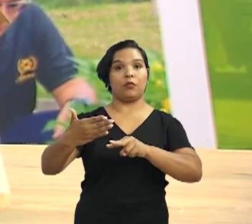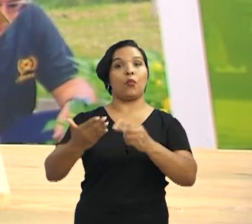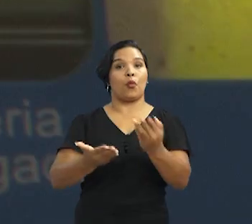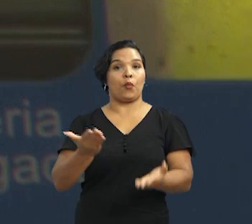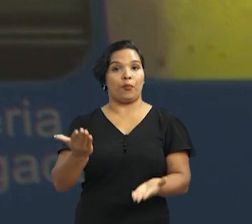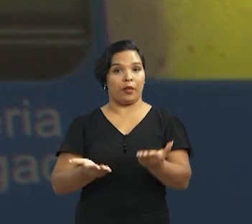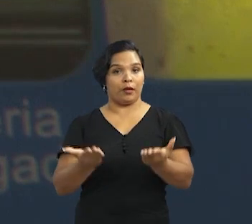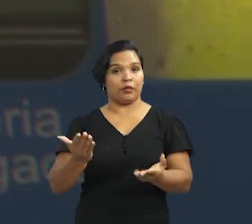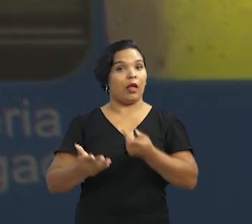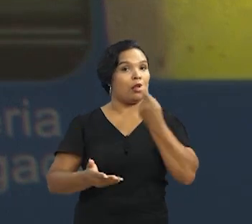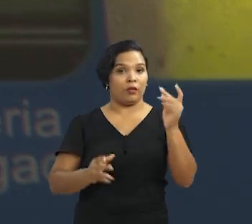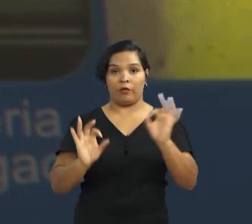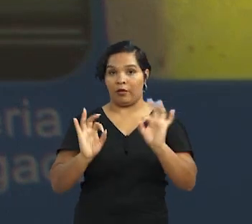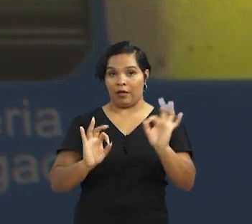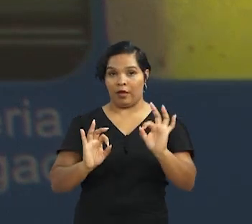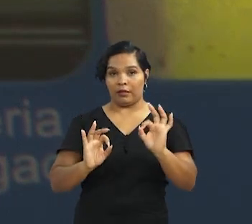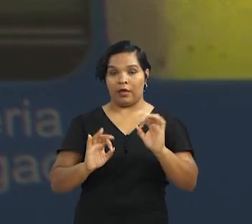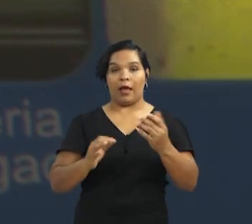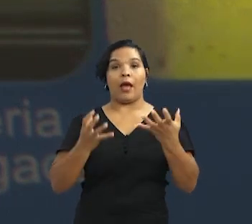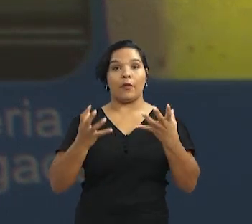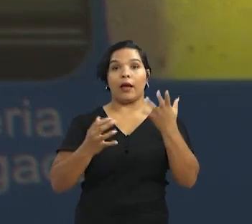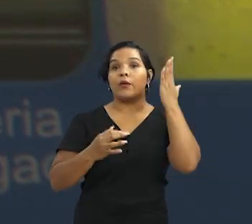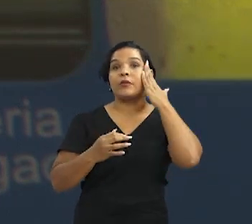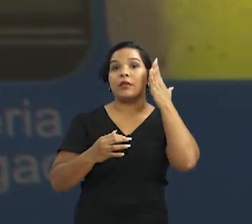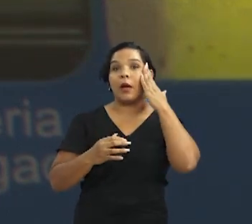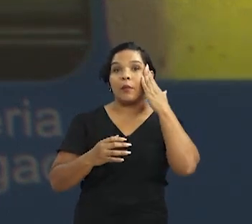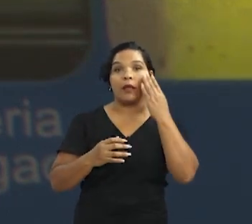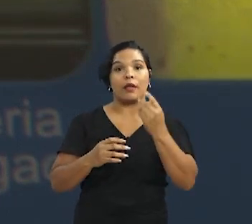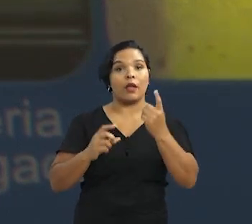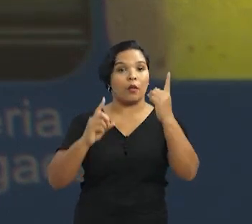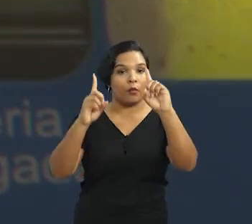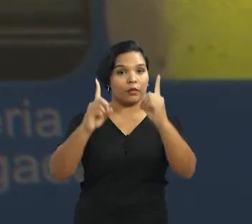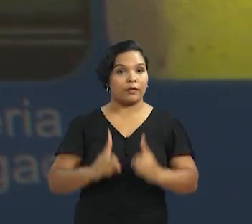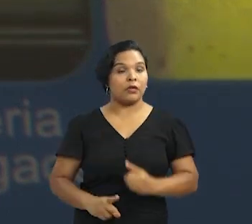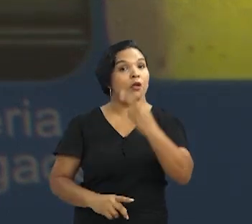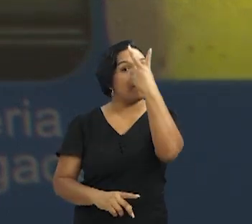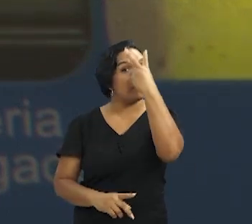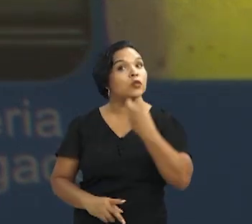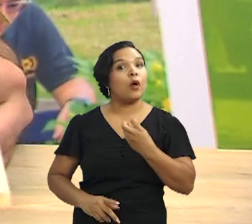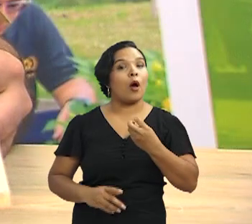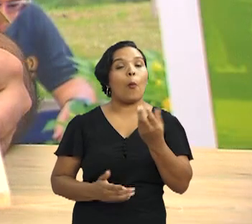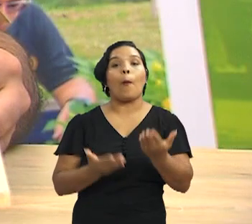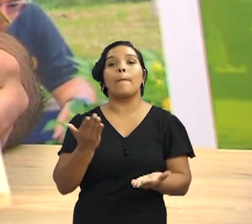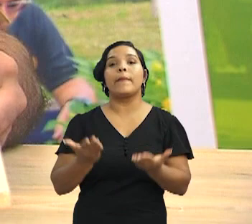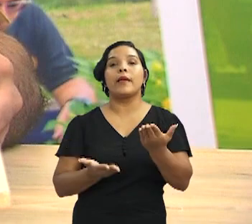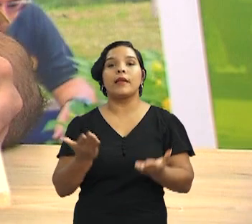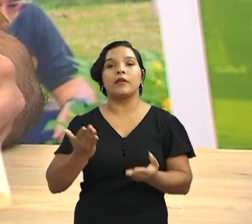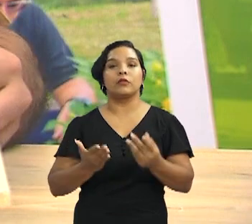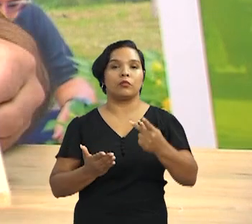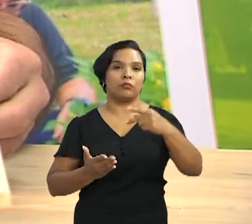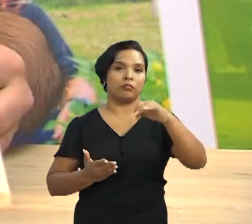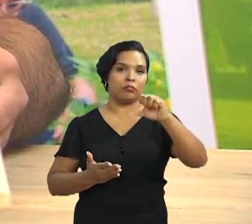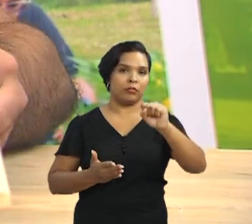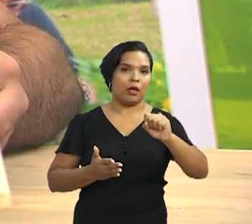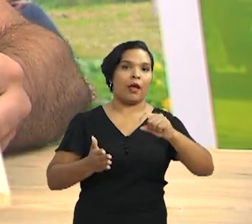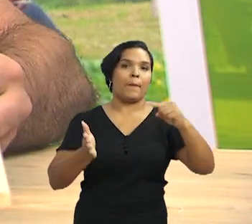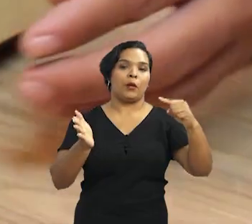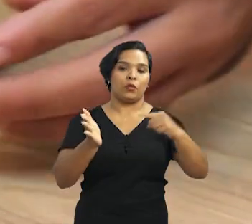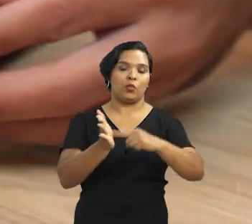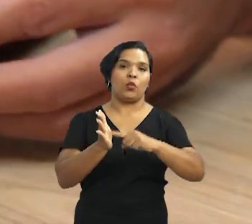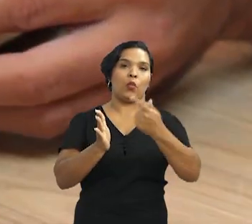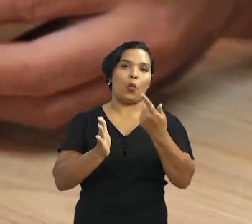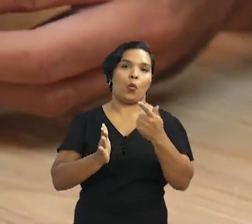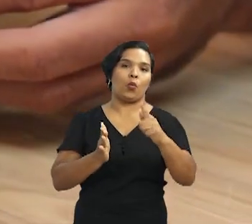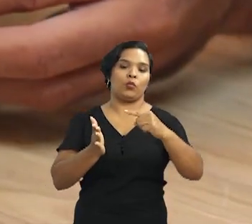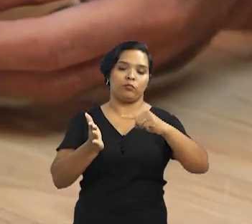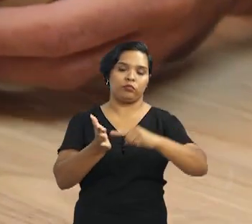visor, está aparecendo, né? O peso. E ela não falou. Eu quero saber, como deficiente visual, quero saber o peso que está